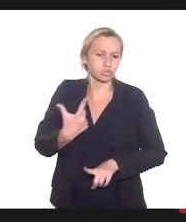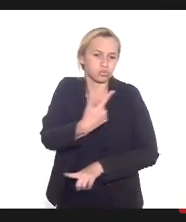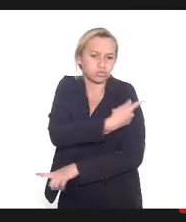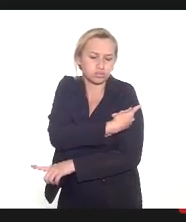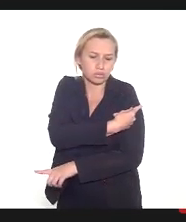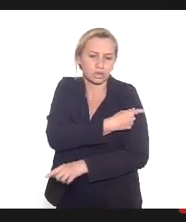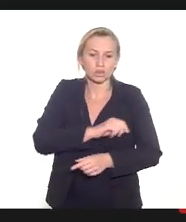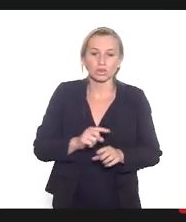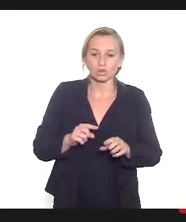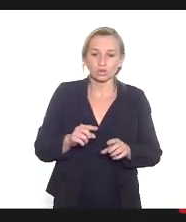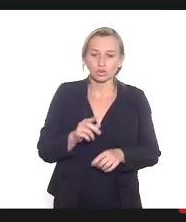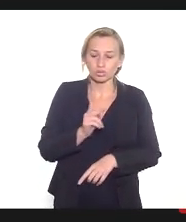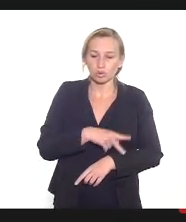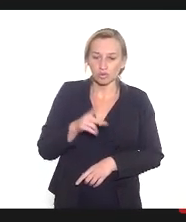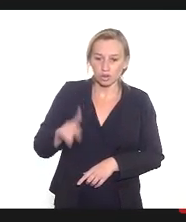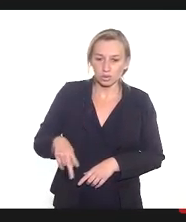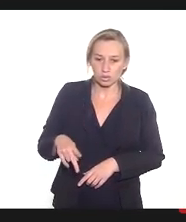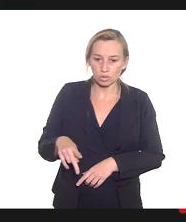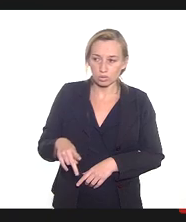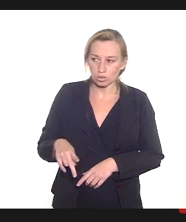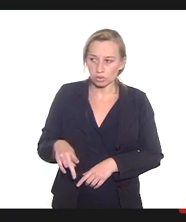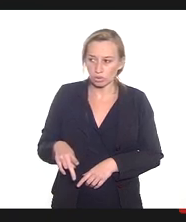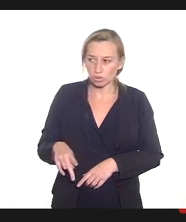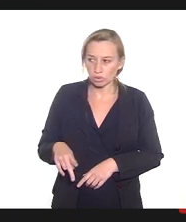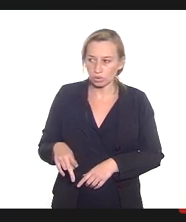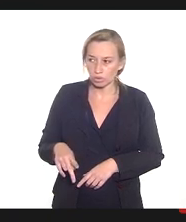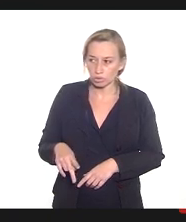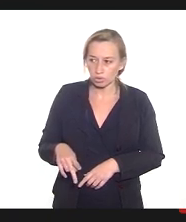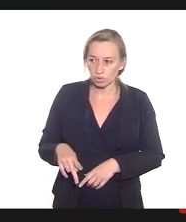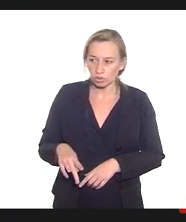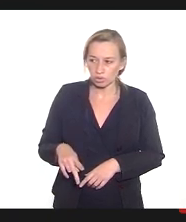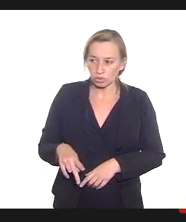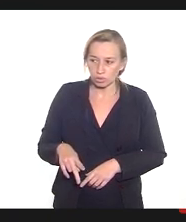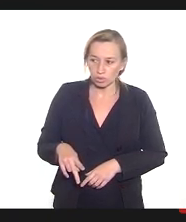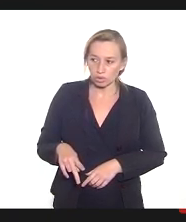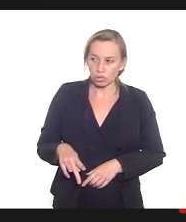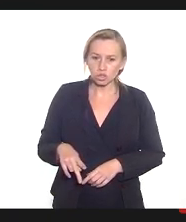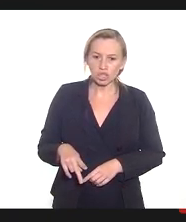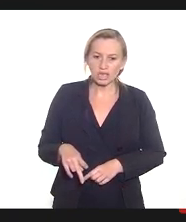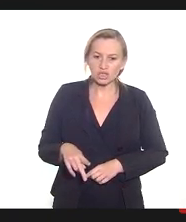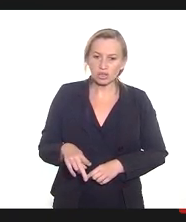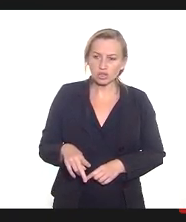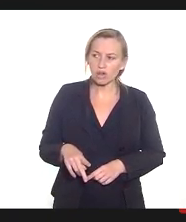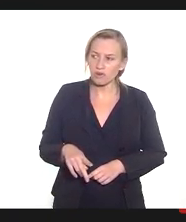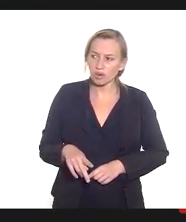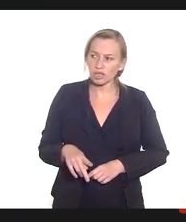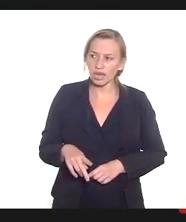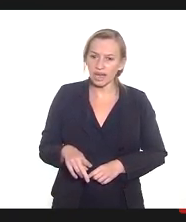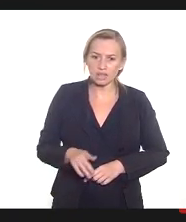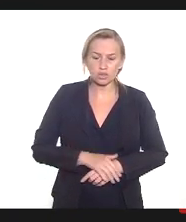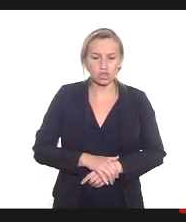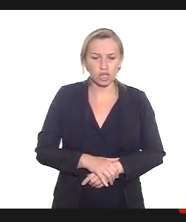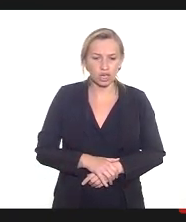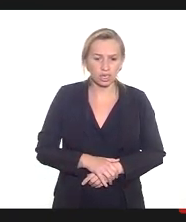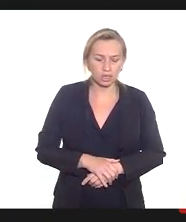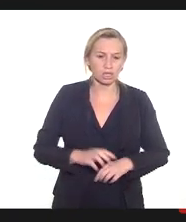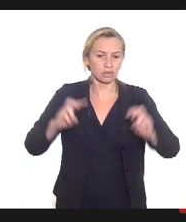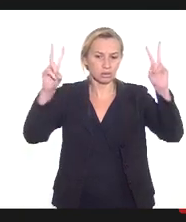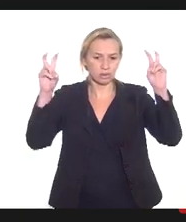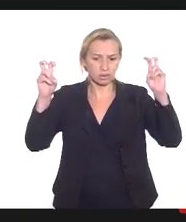vacinação com os professores e o deputado waldeck o deputado Serafina e traziam essas